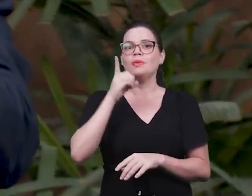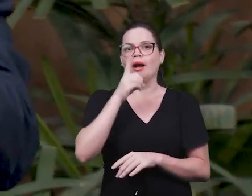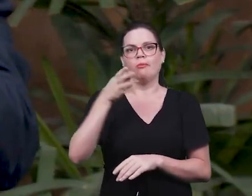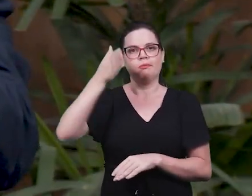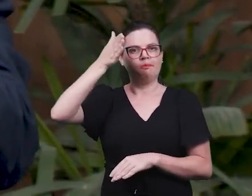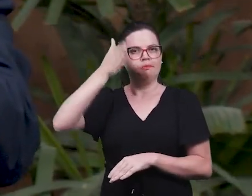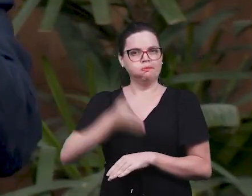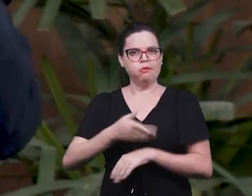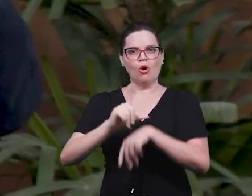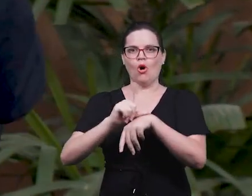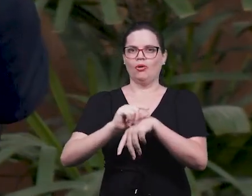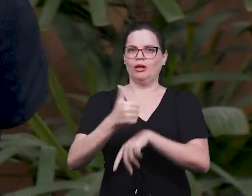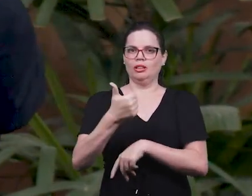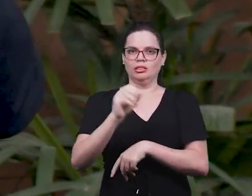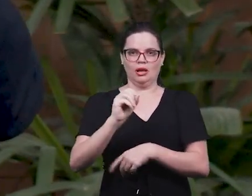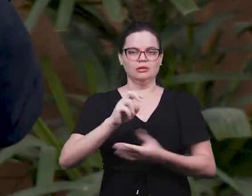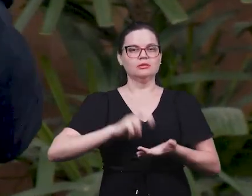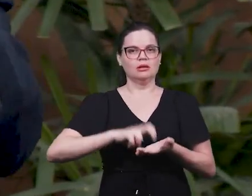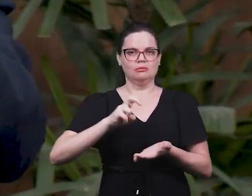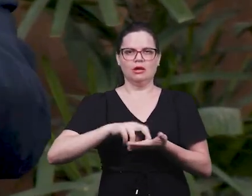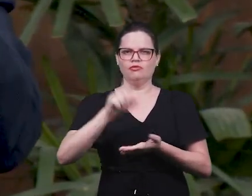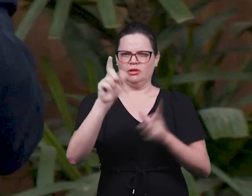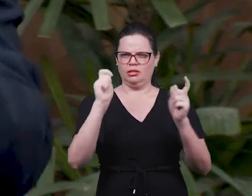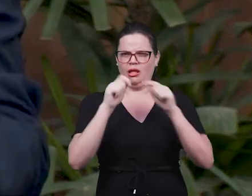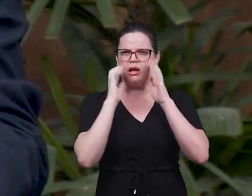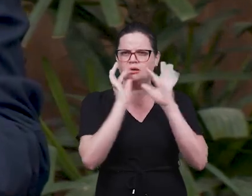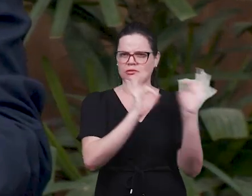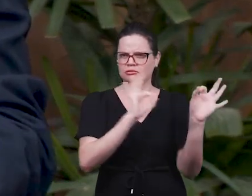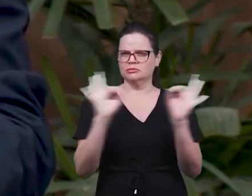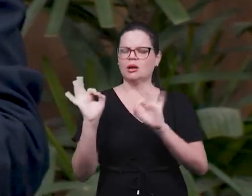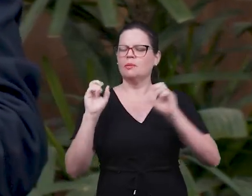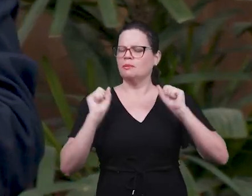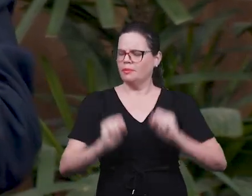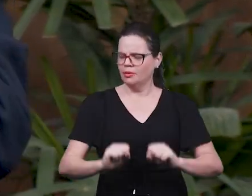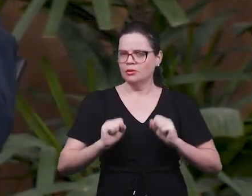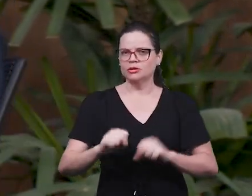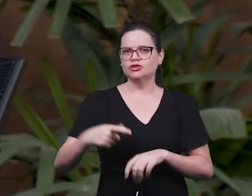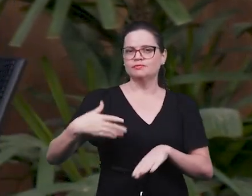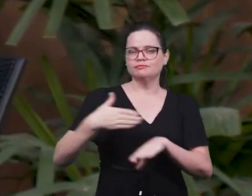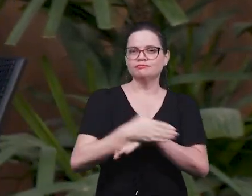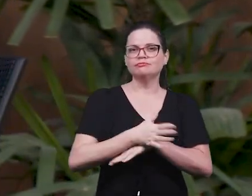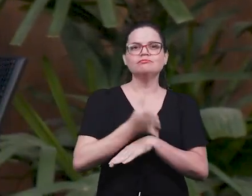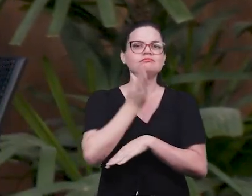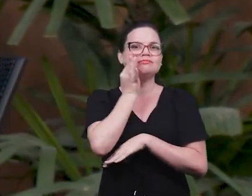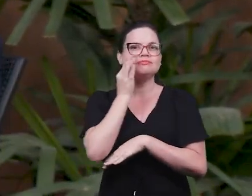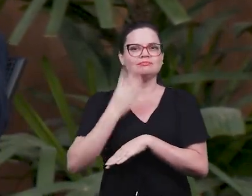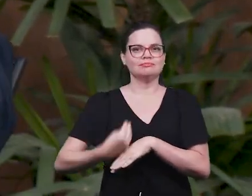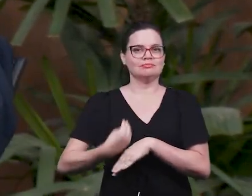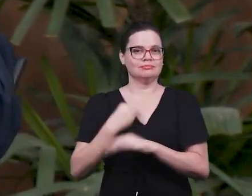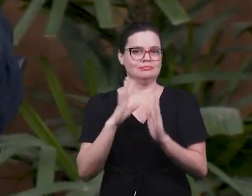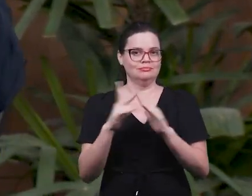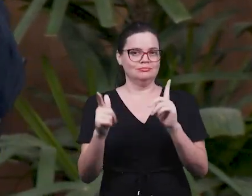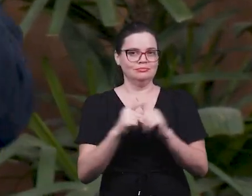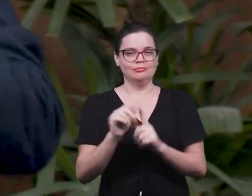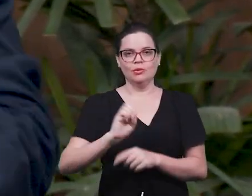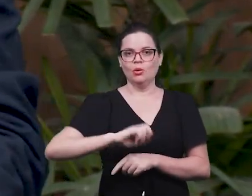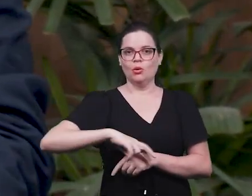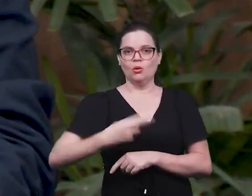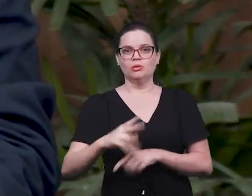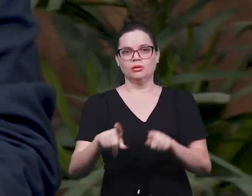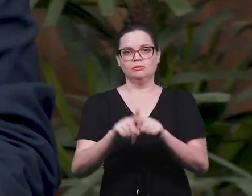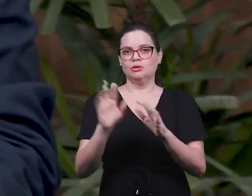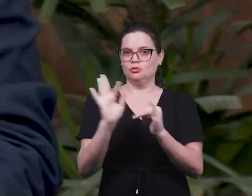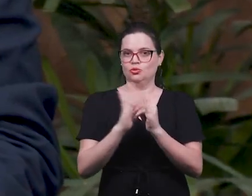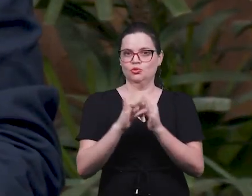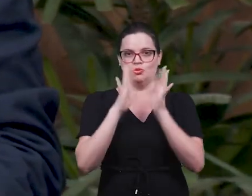10 horas da manhã. Você pode acompanhar, participar, indo a uma de nossas igrejas ou pelo nosso canal